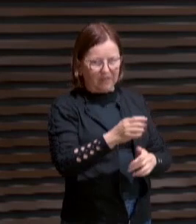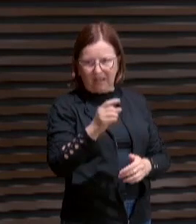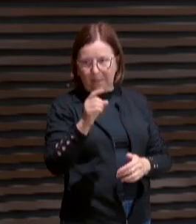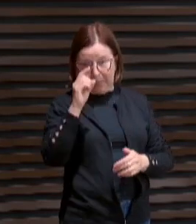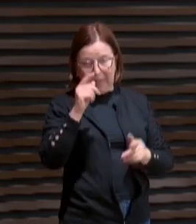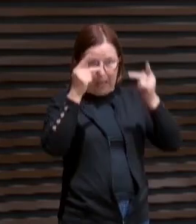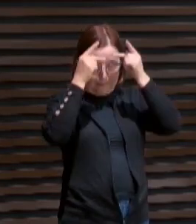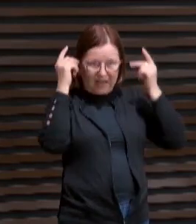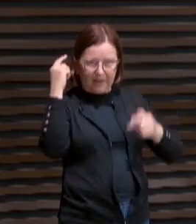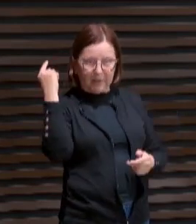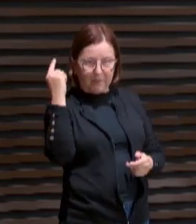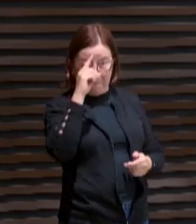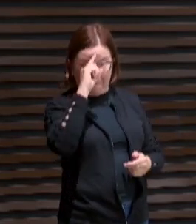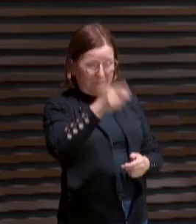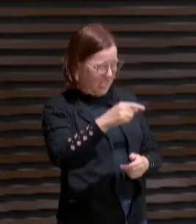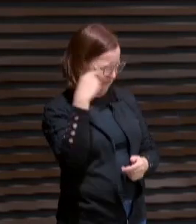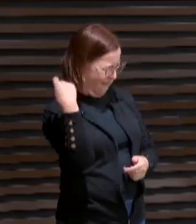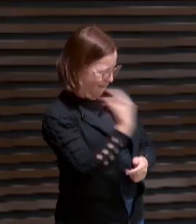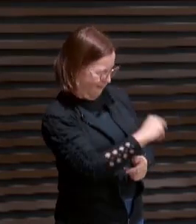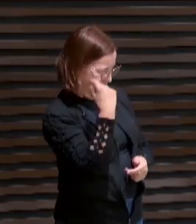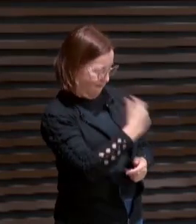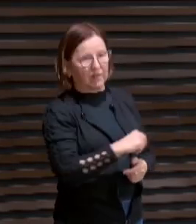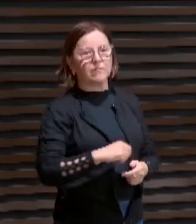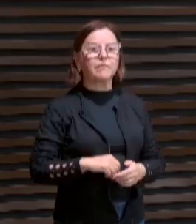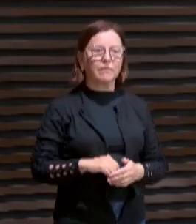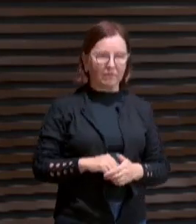ao Barrabás, salteador.